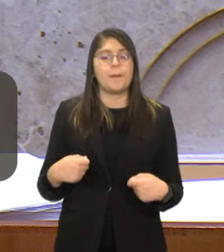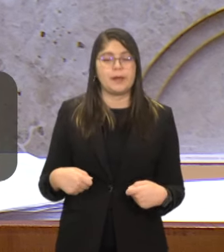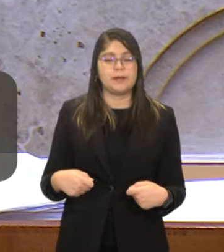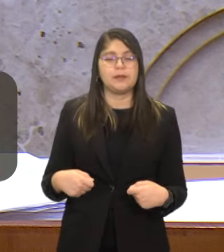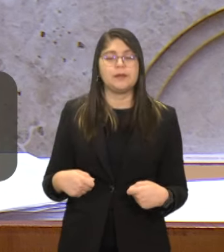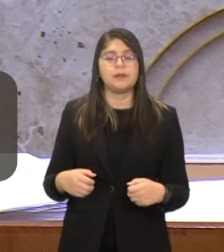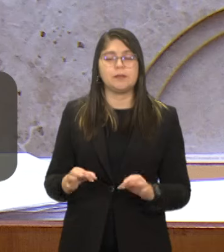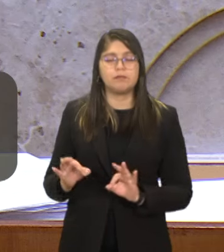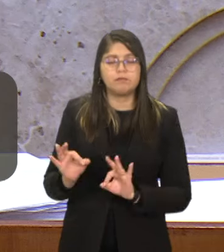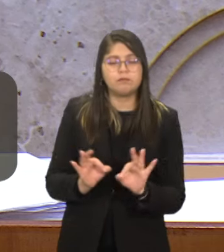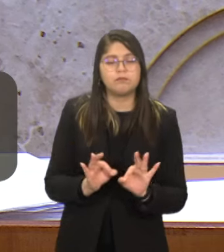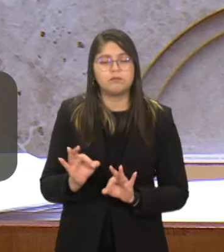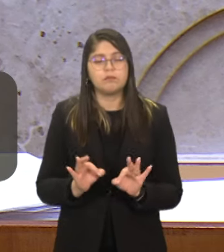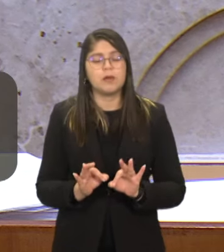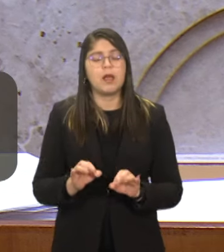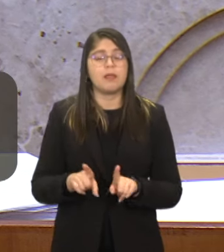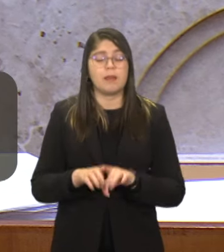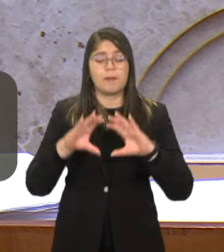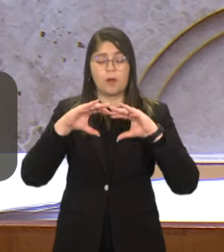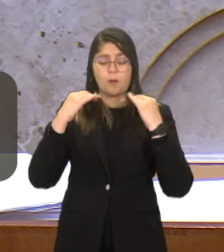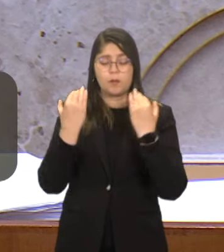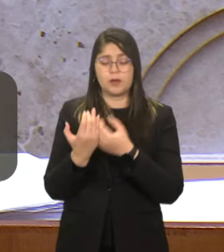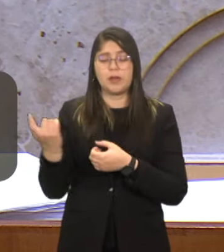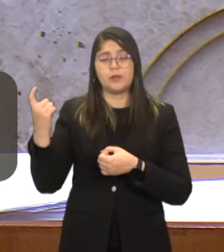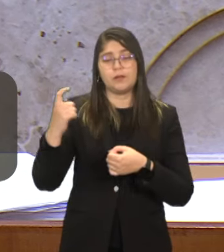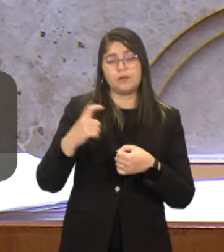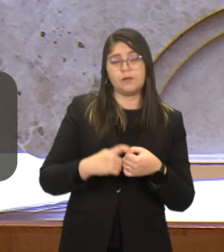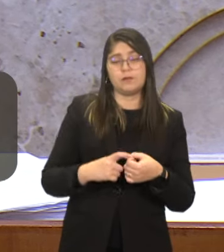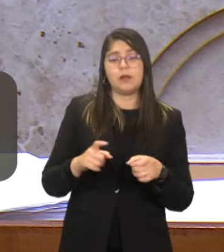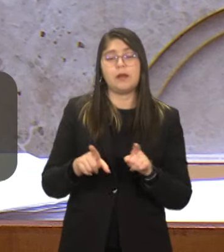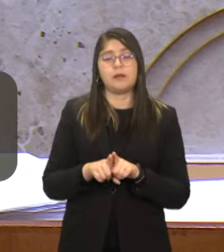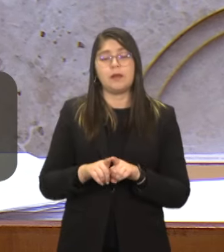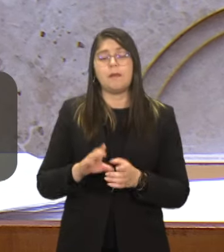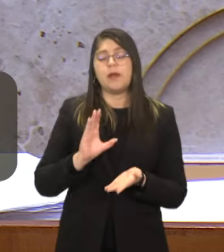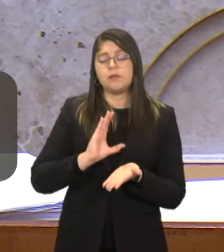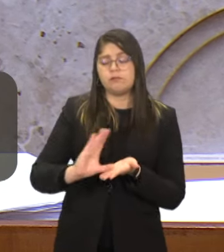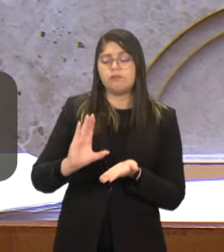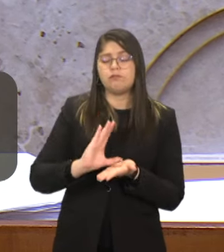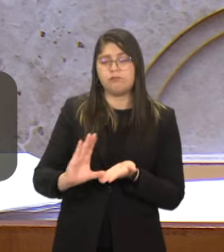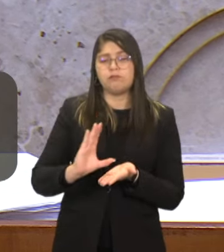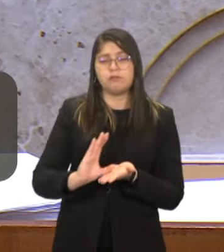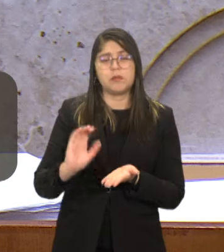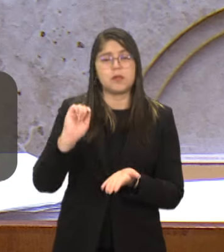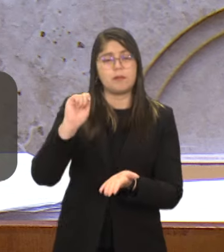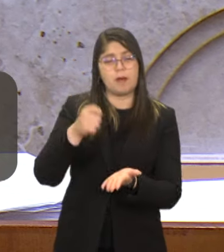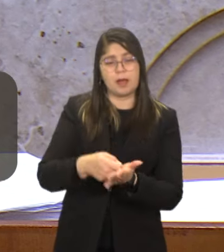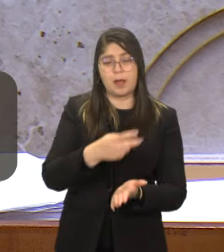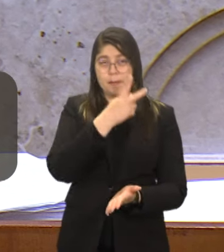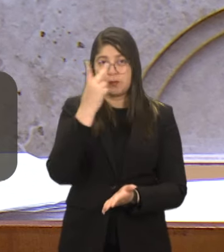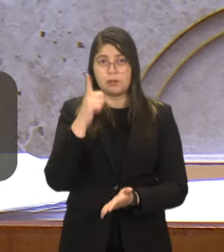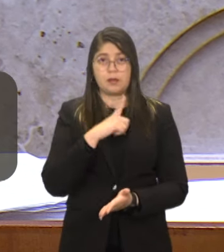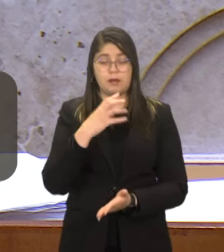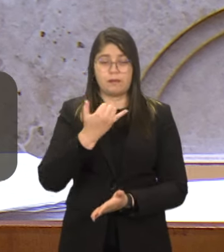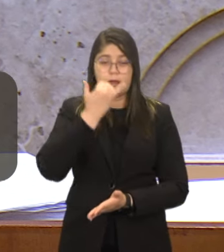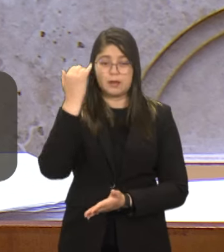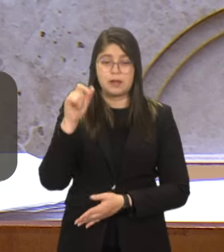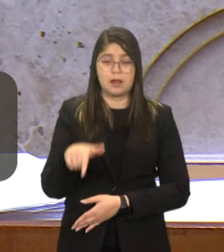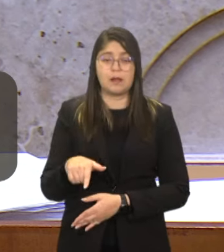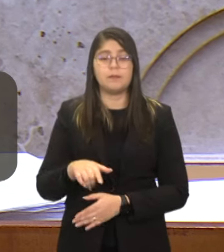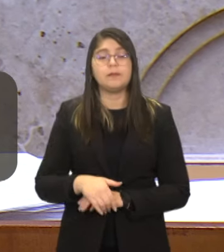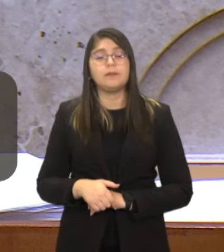o reassentamento de comunidades e o pagamento de indenização às pessoas atingidas.